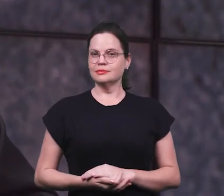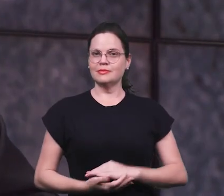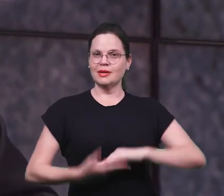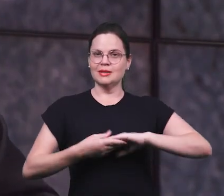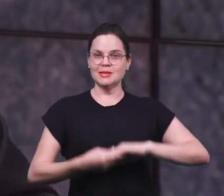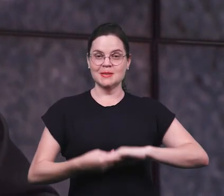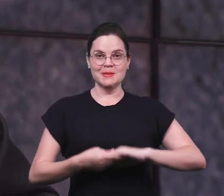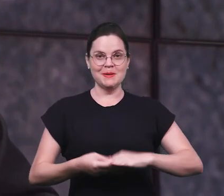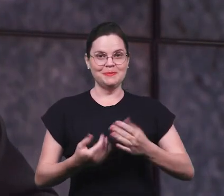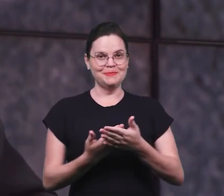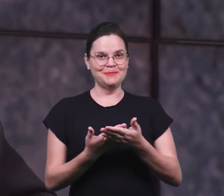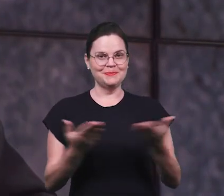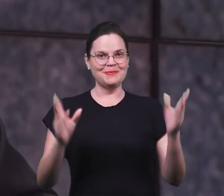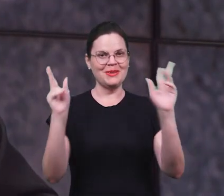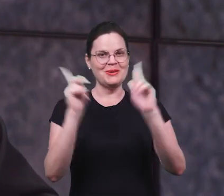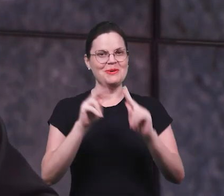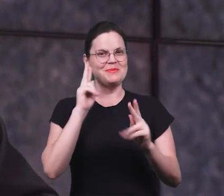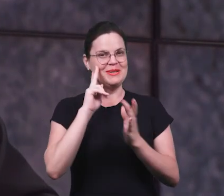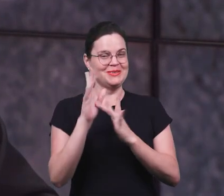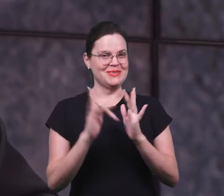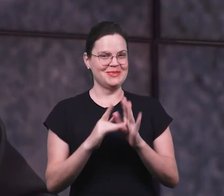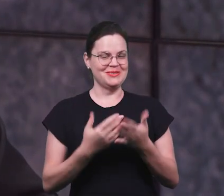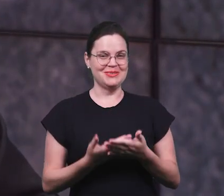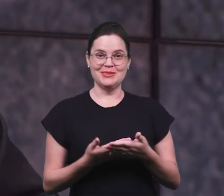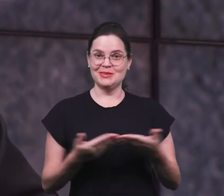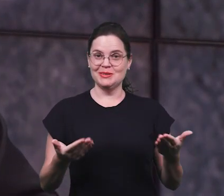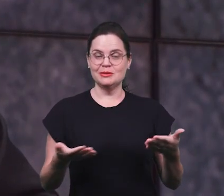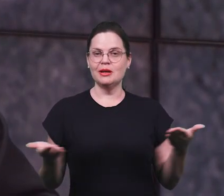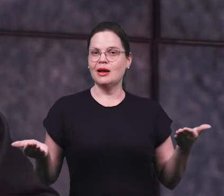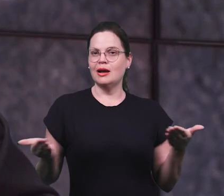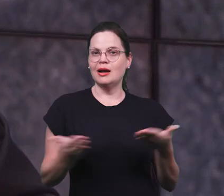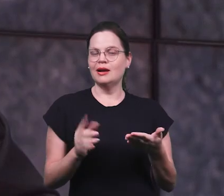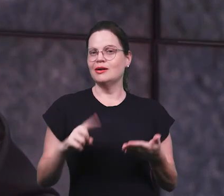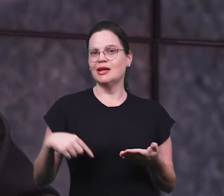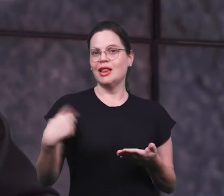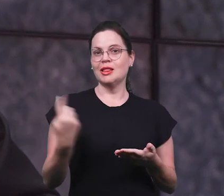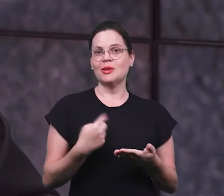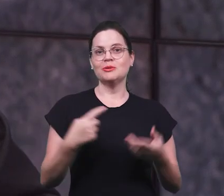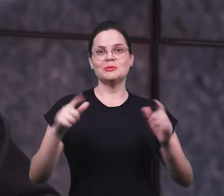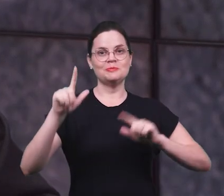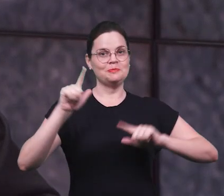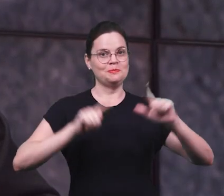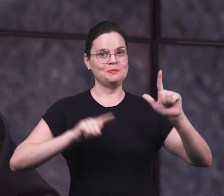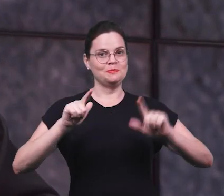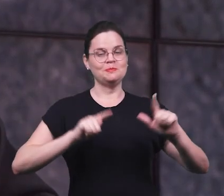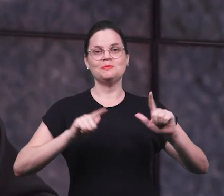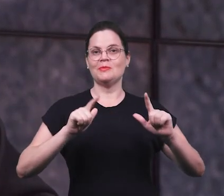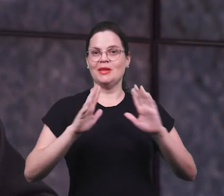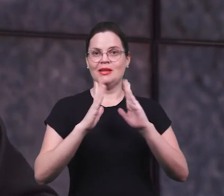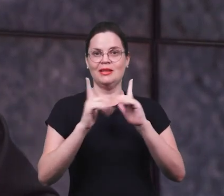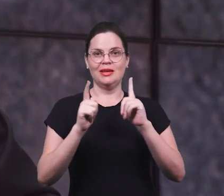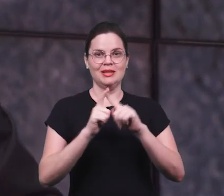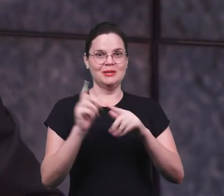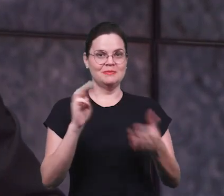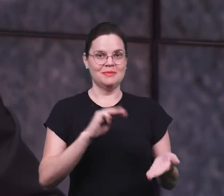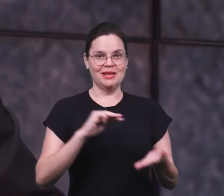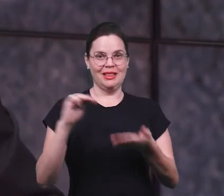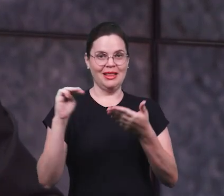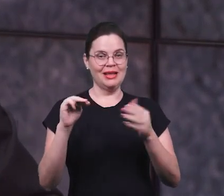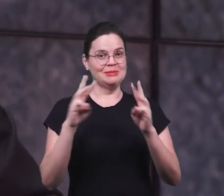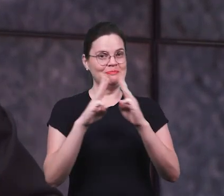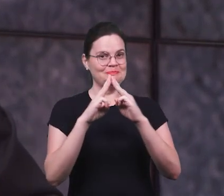Nós saudamos a todos com a paz do Senhor Jesus. Estamos no canal da Igreja Cristã Maranata,